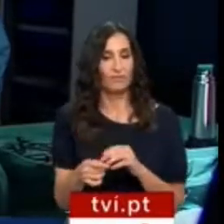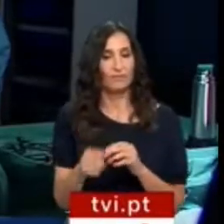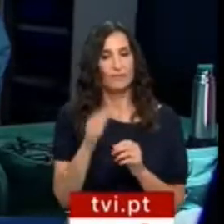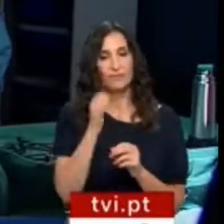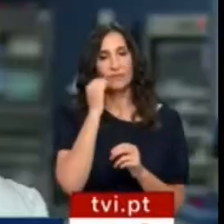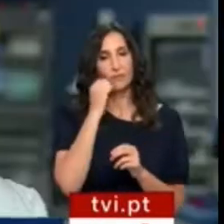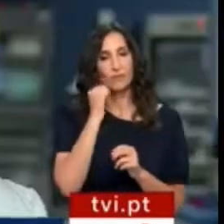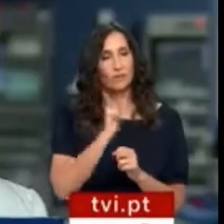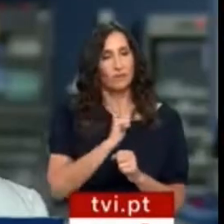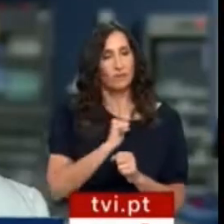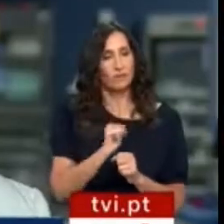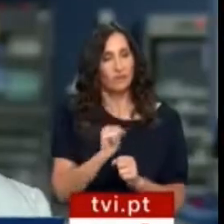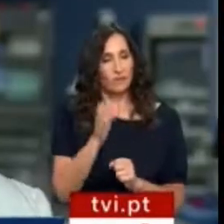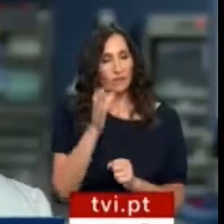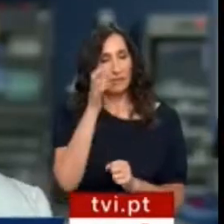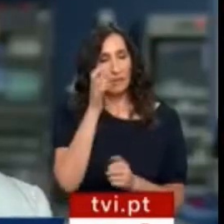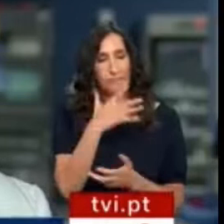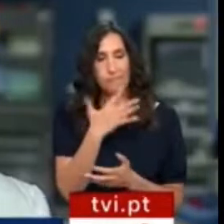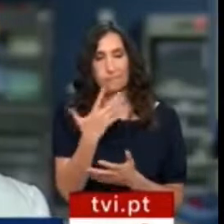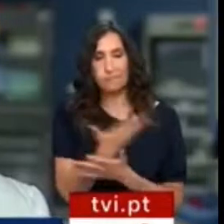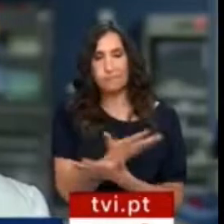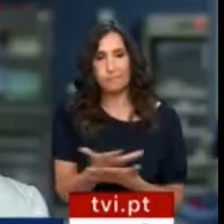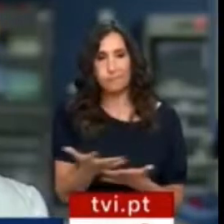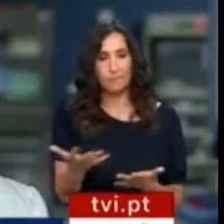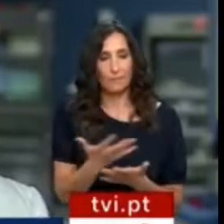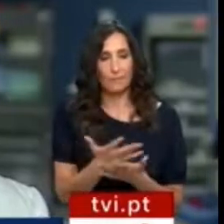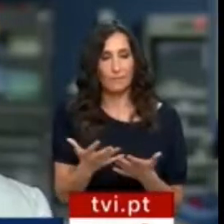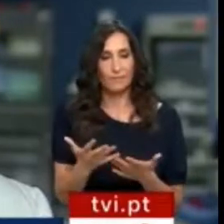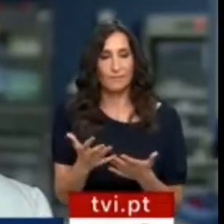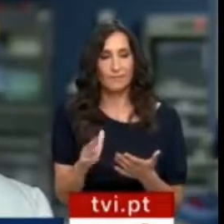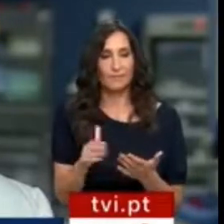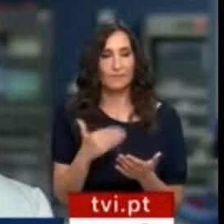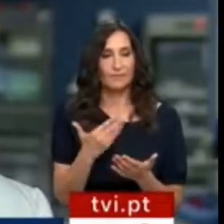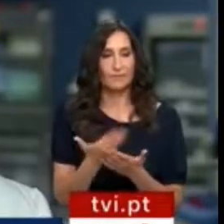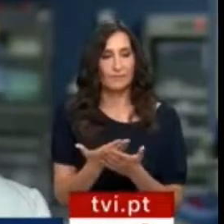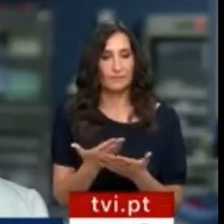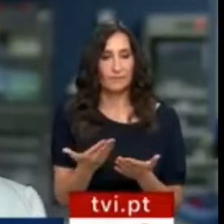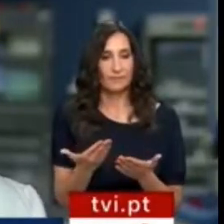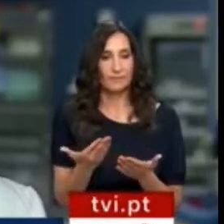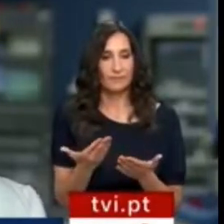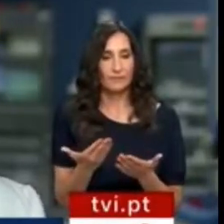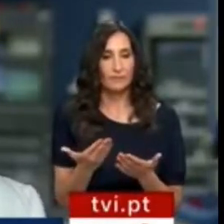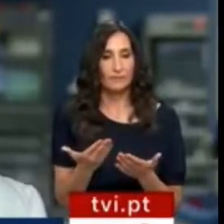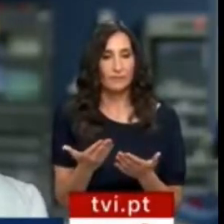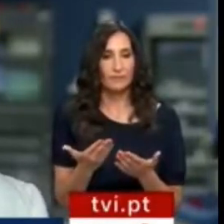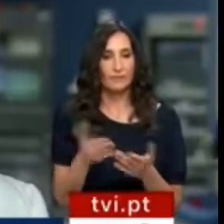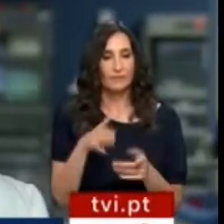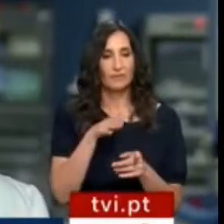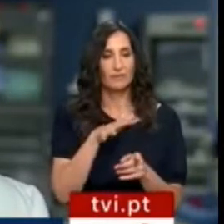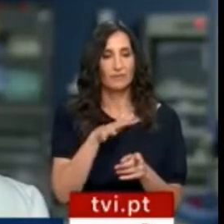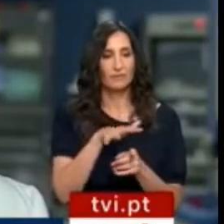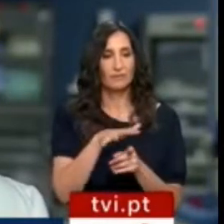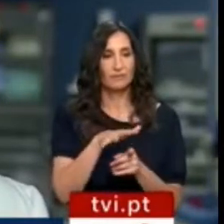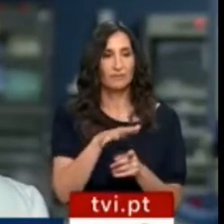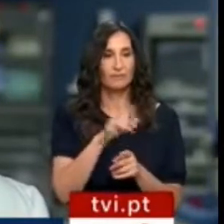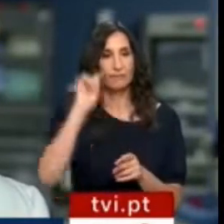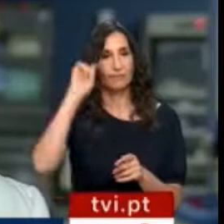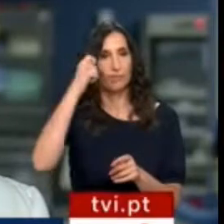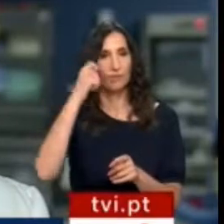dor intensa, incapacitante, tem implicações pessoais,